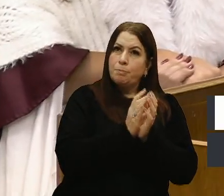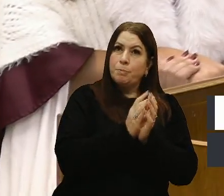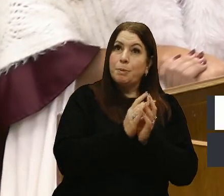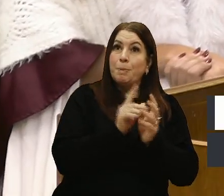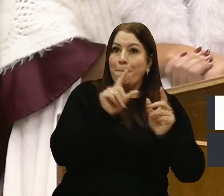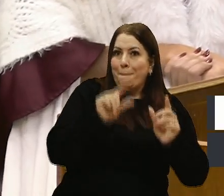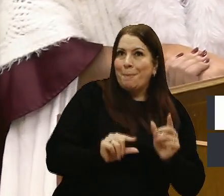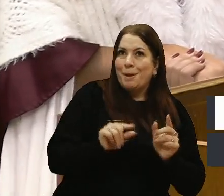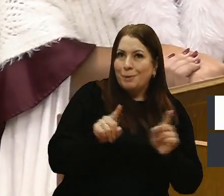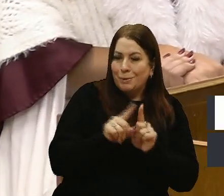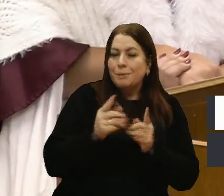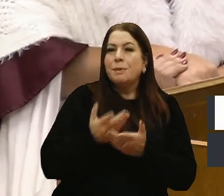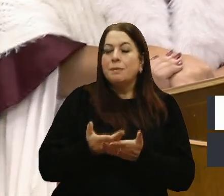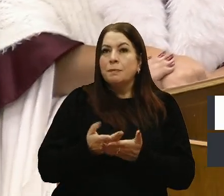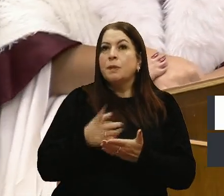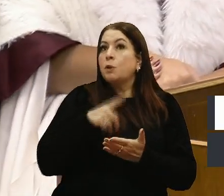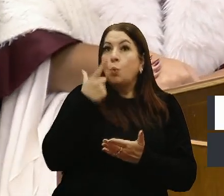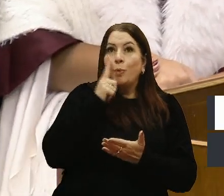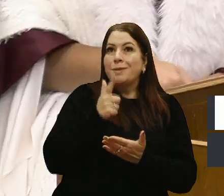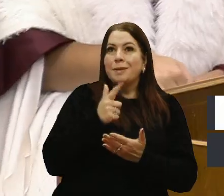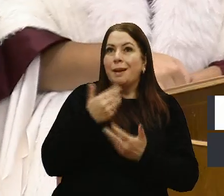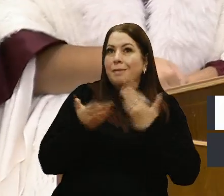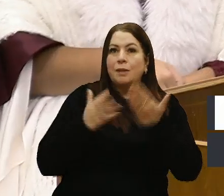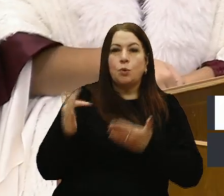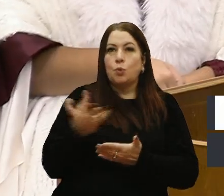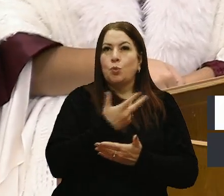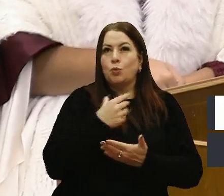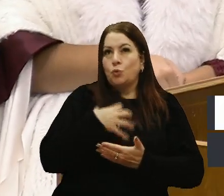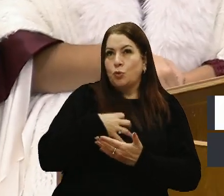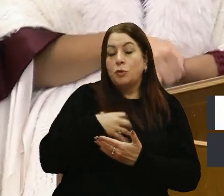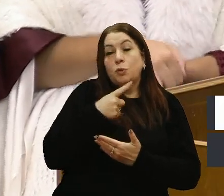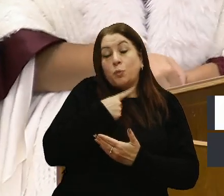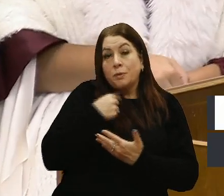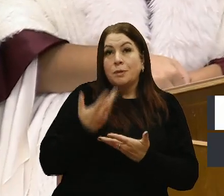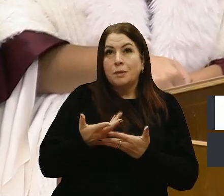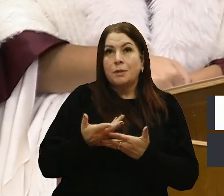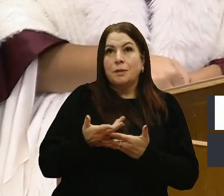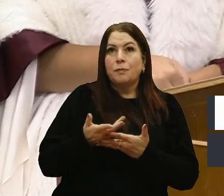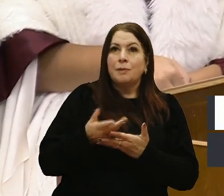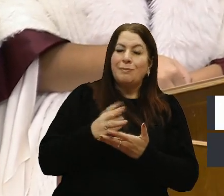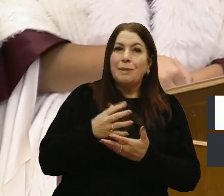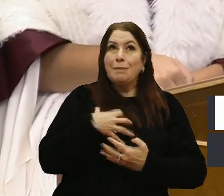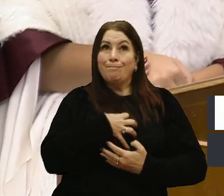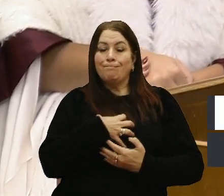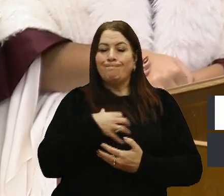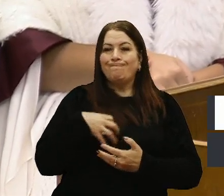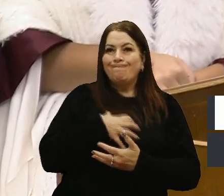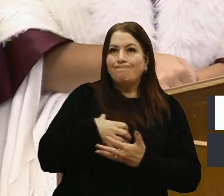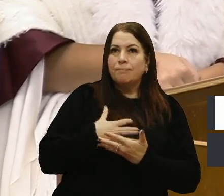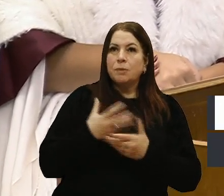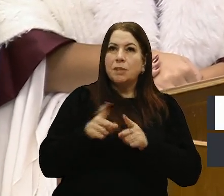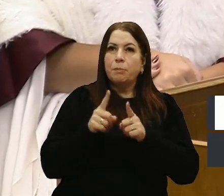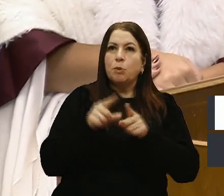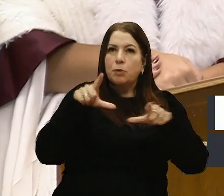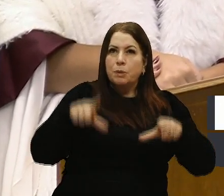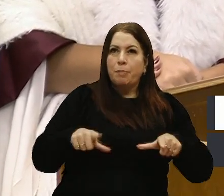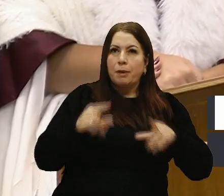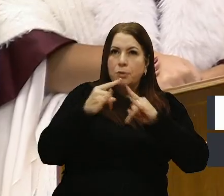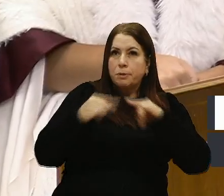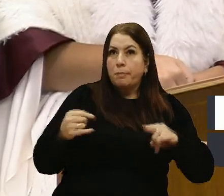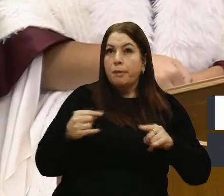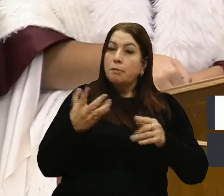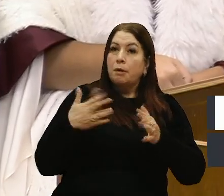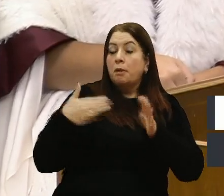enxuta e a gente não conseguiu atender todos da forma que a gente gostaria, então eles ficaram um pouco frustrados. O espaço do estande aí é